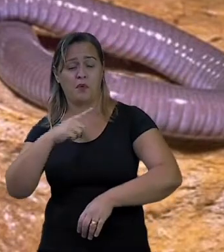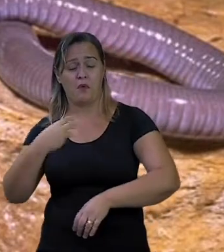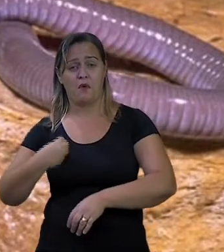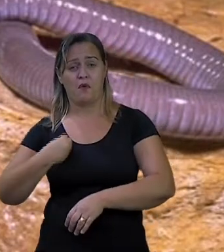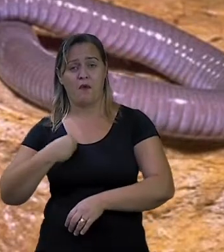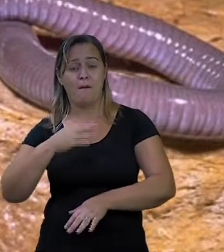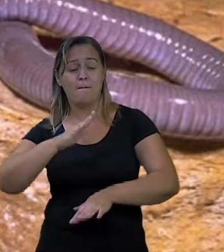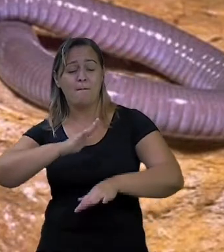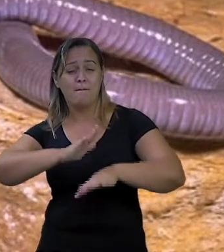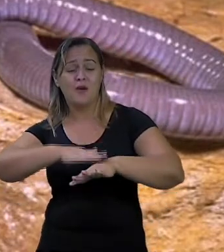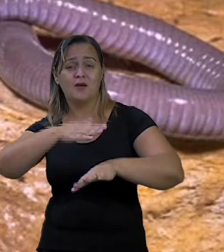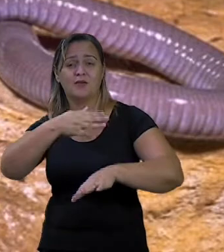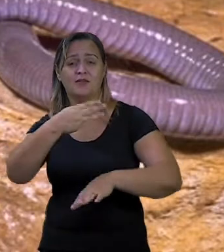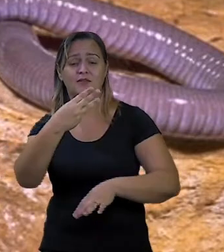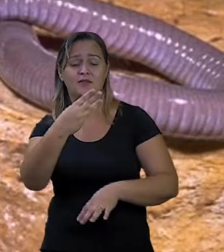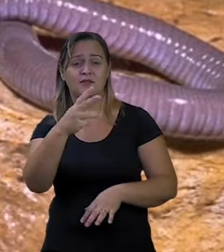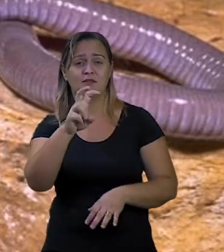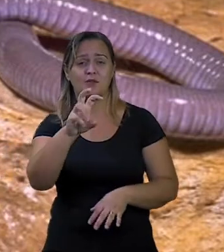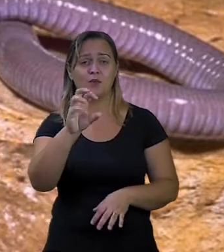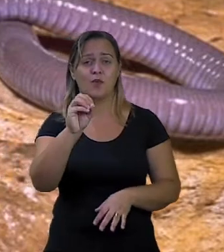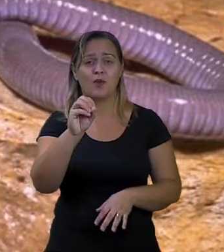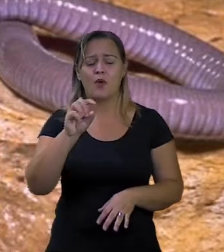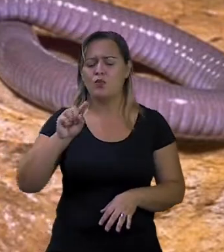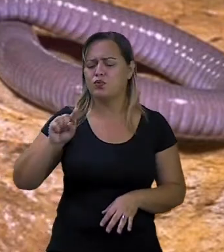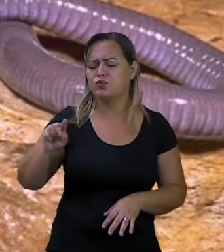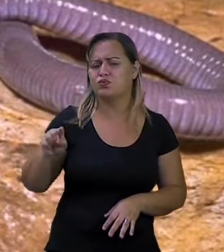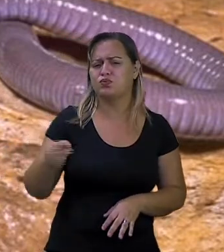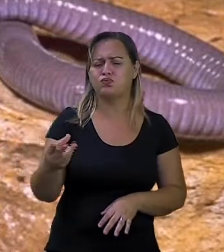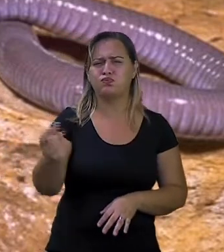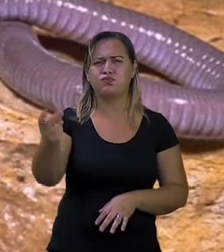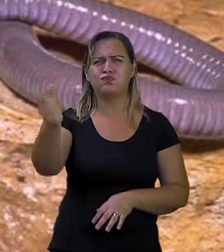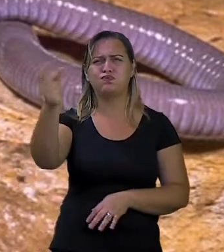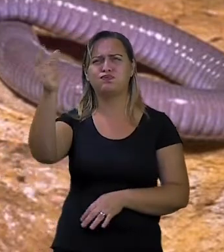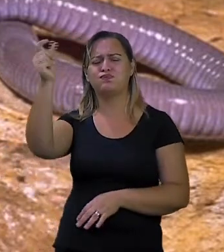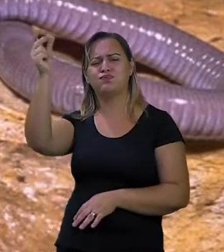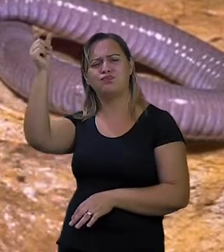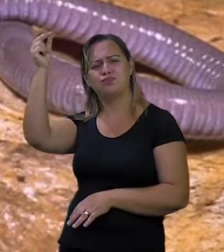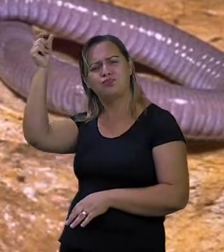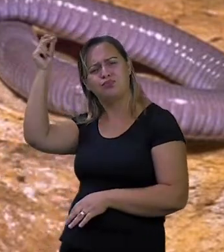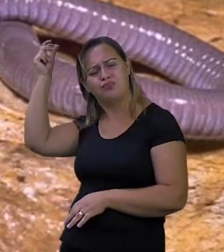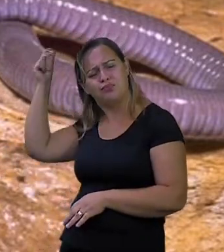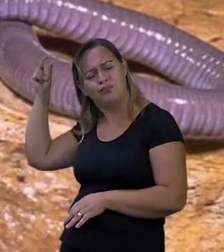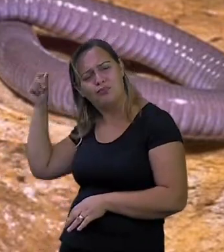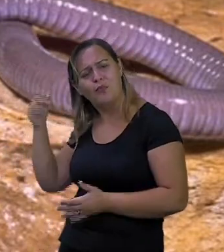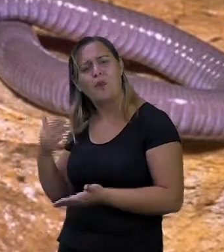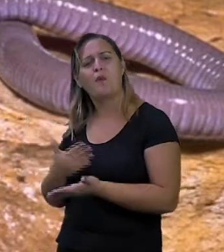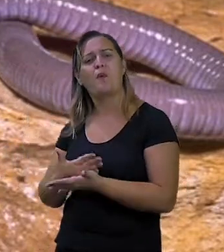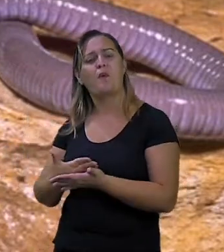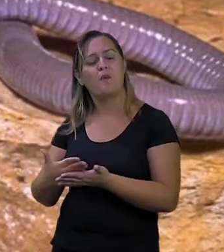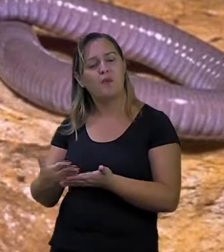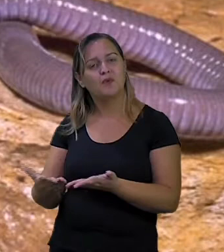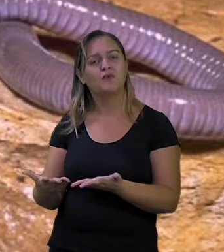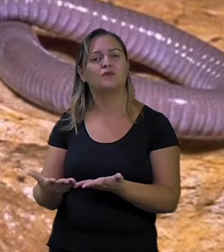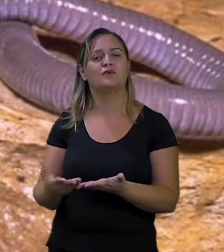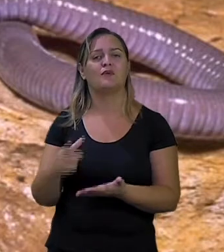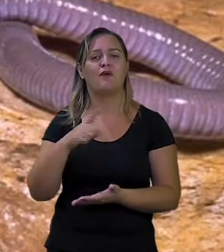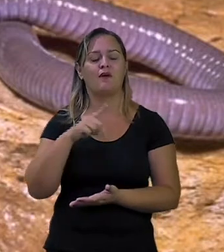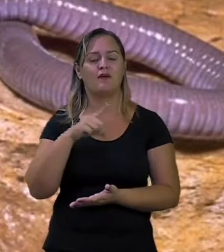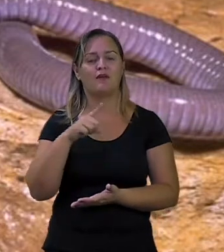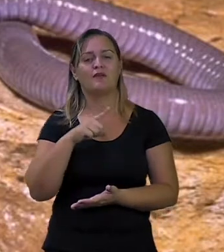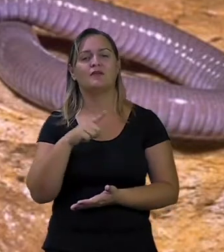são velhos! E foram os primeiros animais a apresentar musculatura para